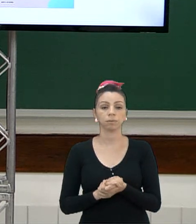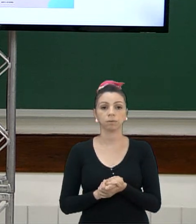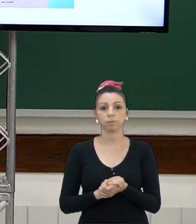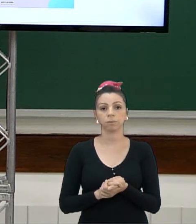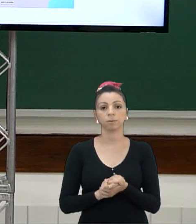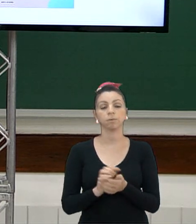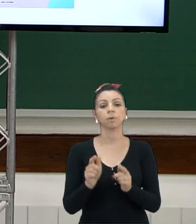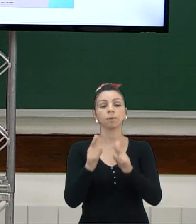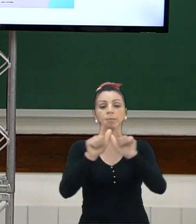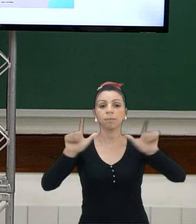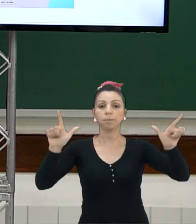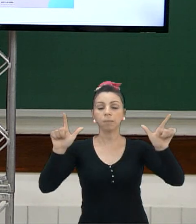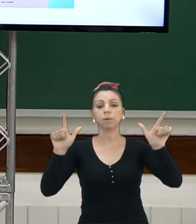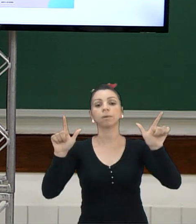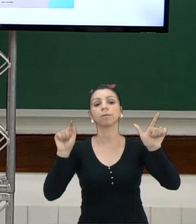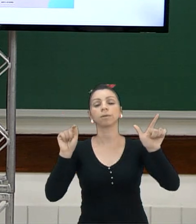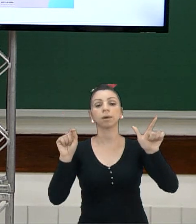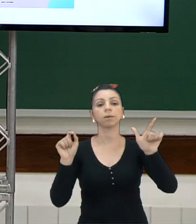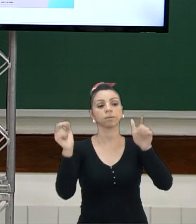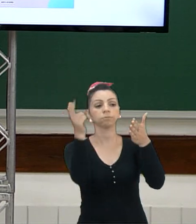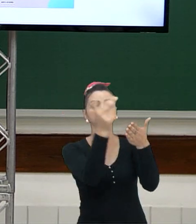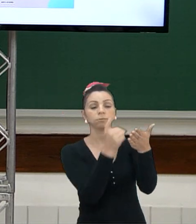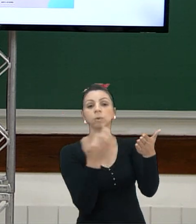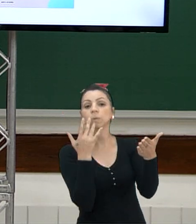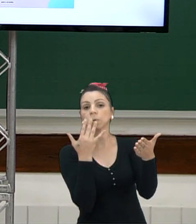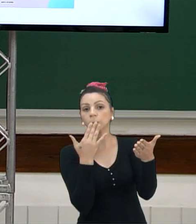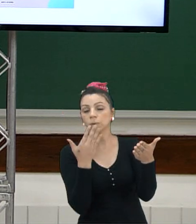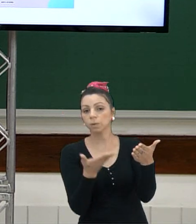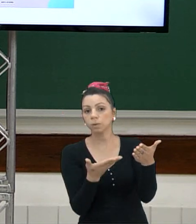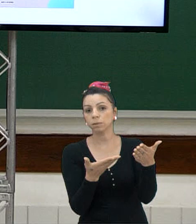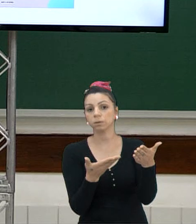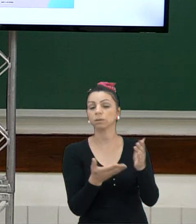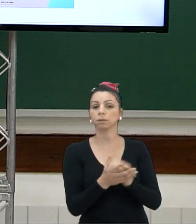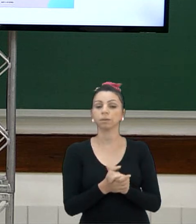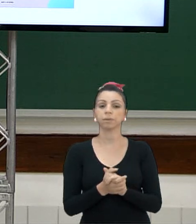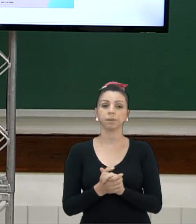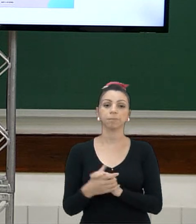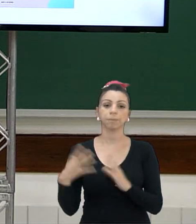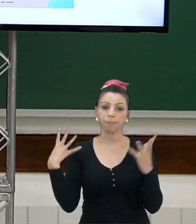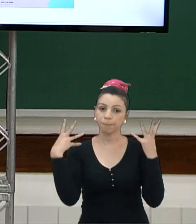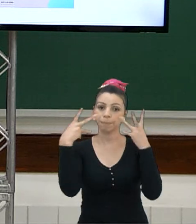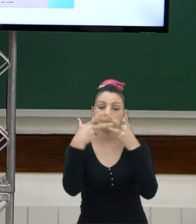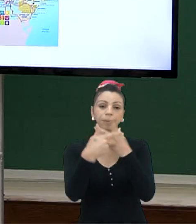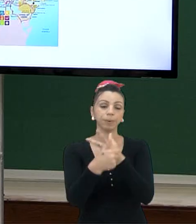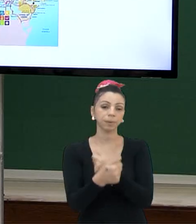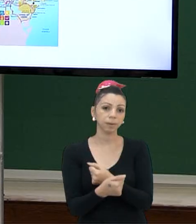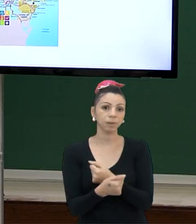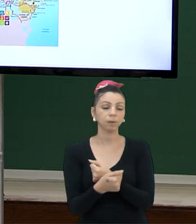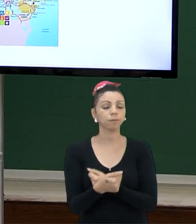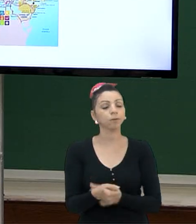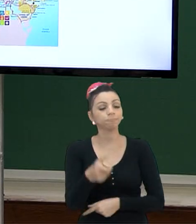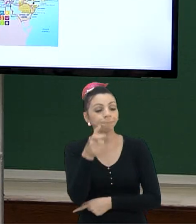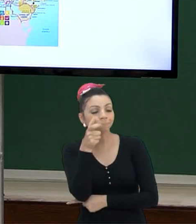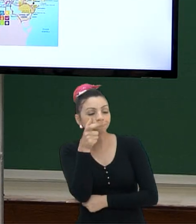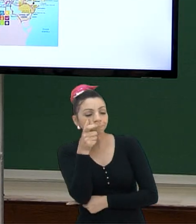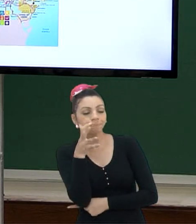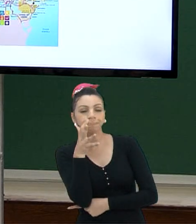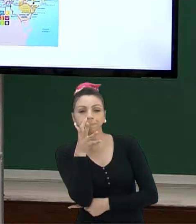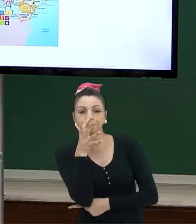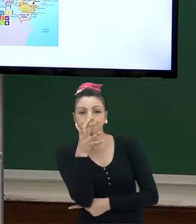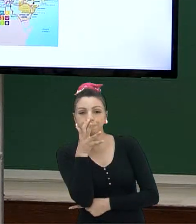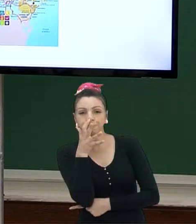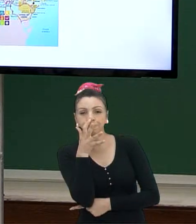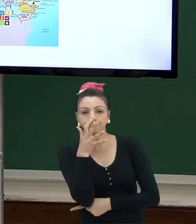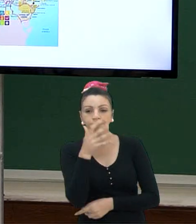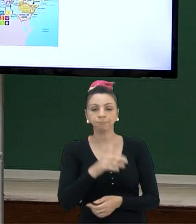folheto turístico, é interessante que a gente pinte esses desenhos para que eles fiquem muito mais atrativos. E